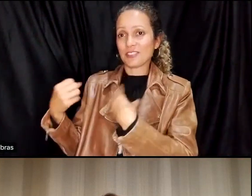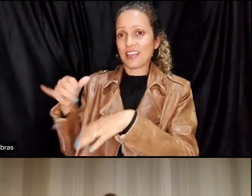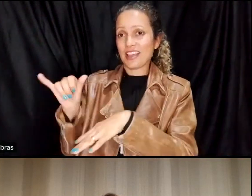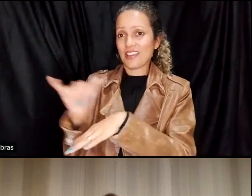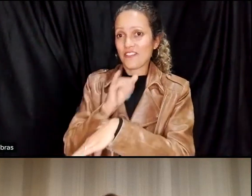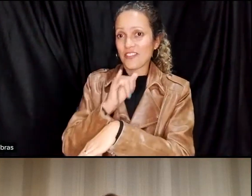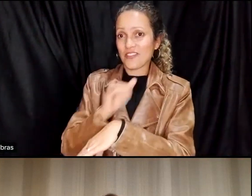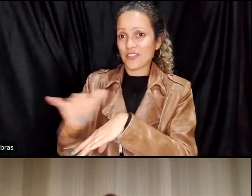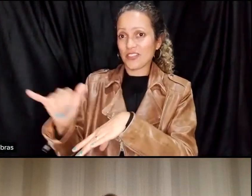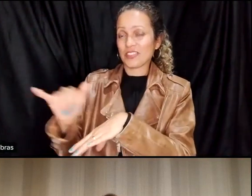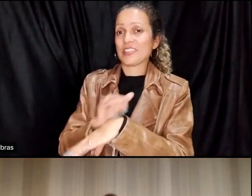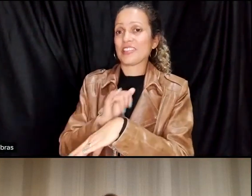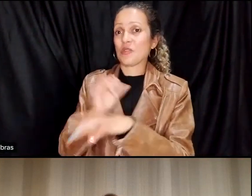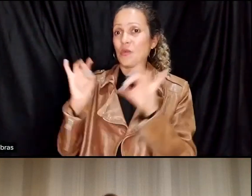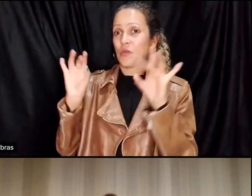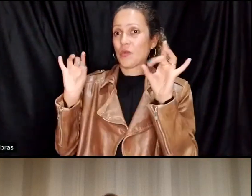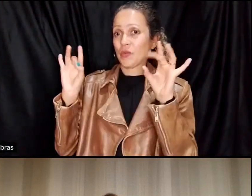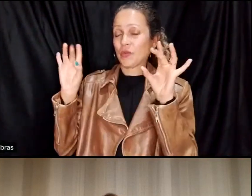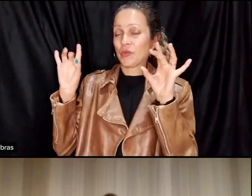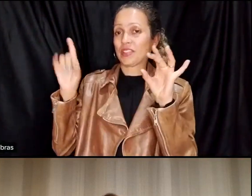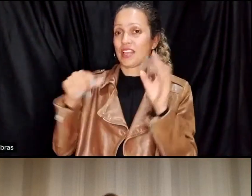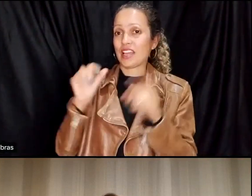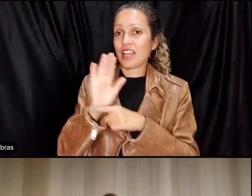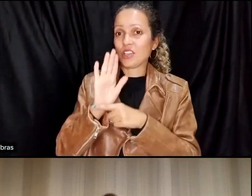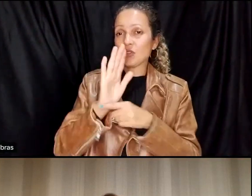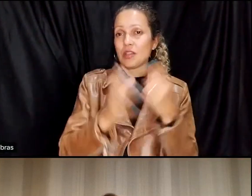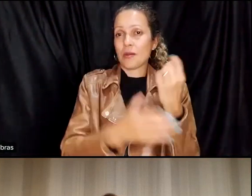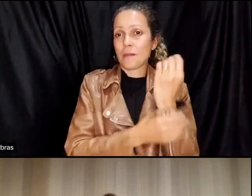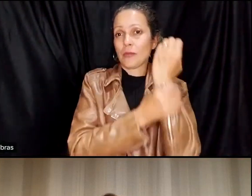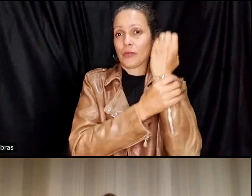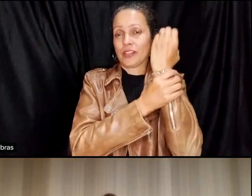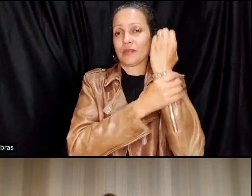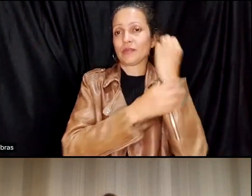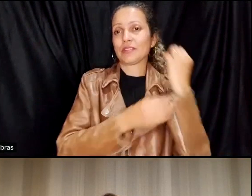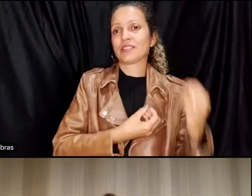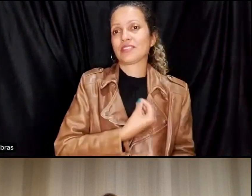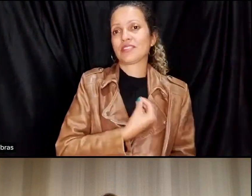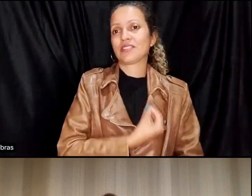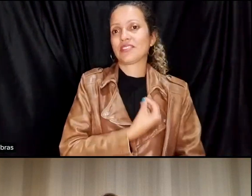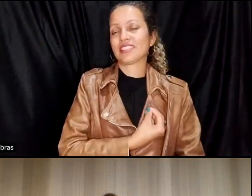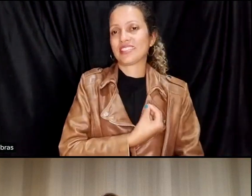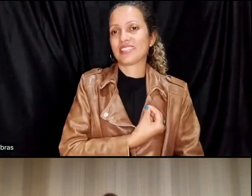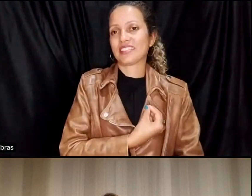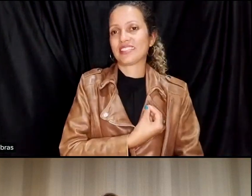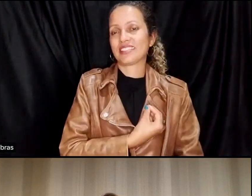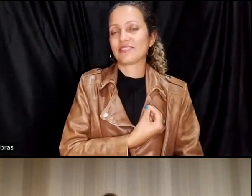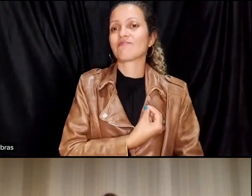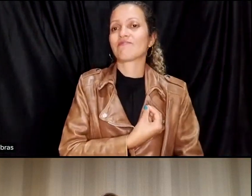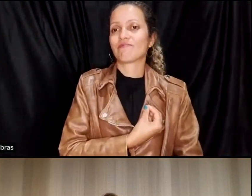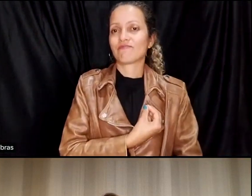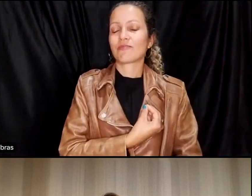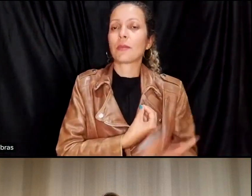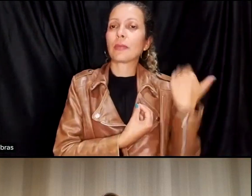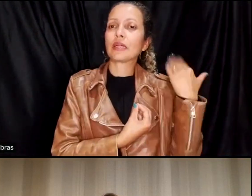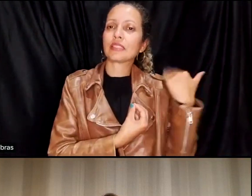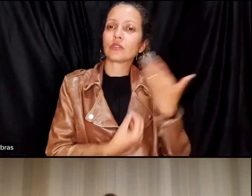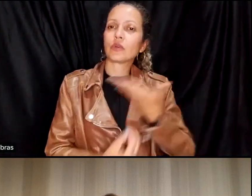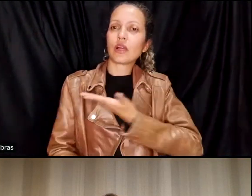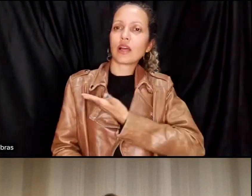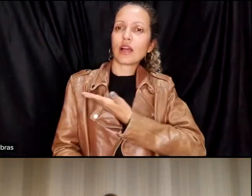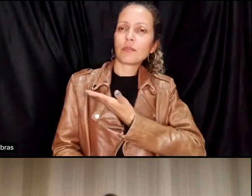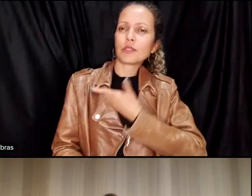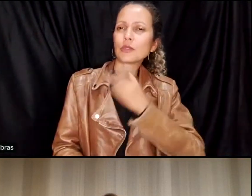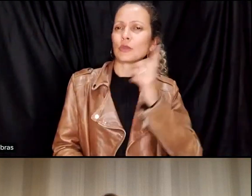vida. Eu tinha um amigo surdo que estava querendo ir embora do Brasil, com pensamento suicida,